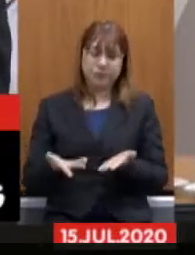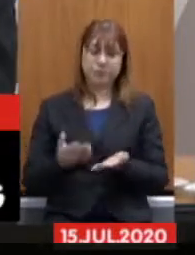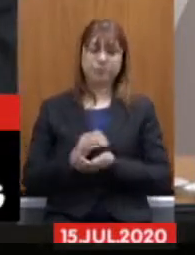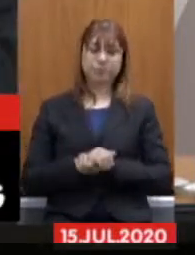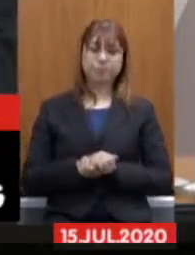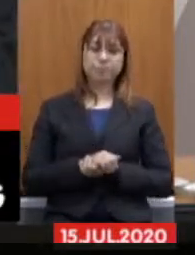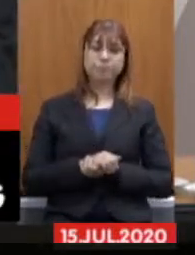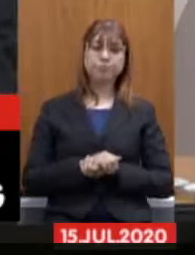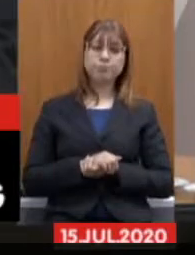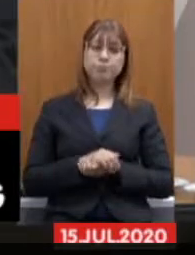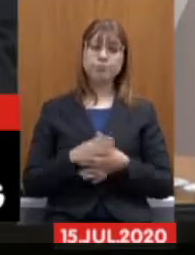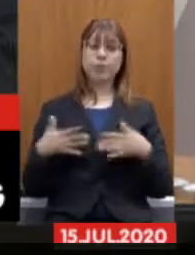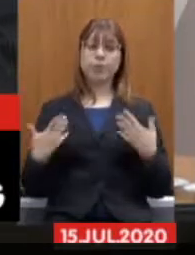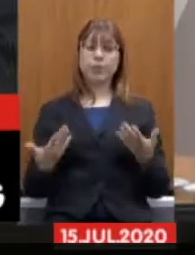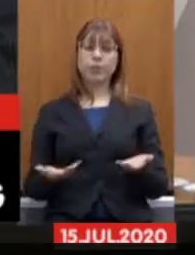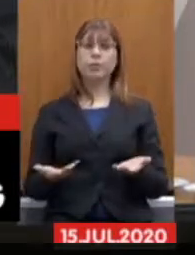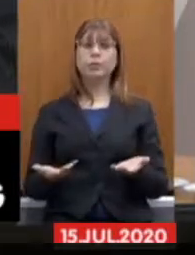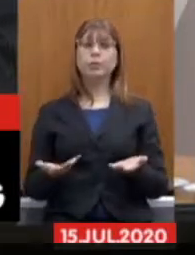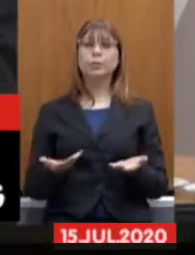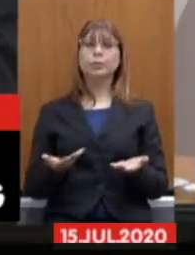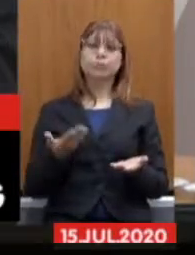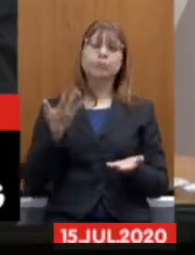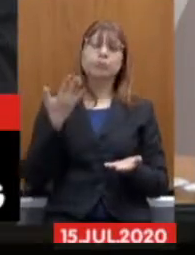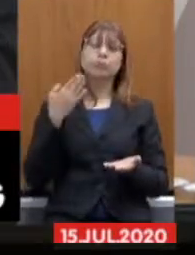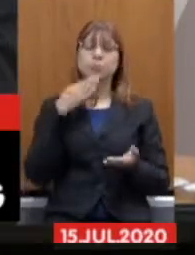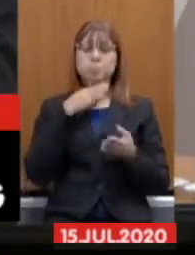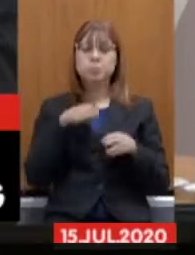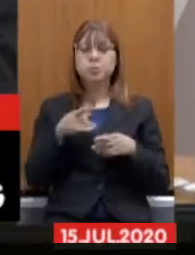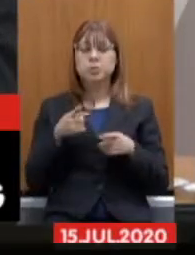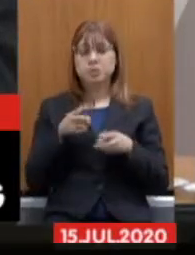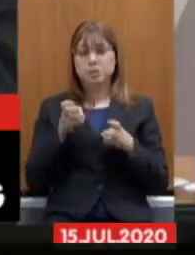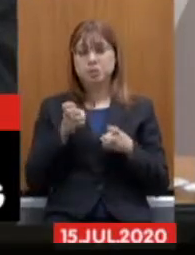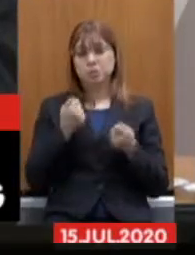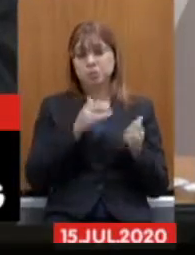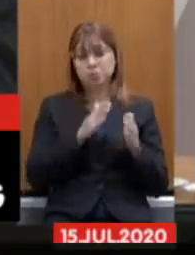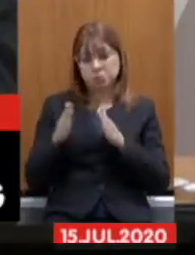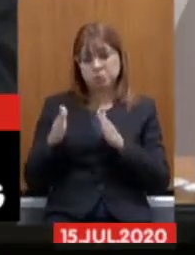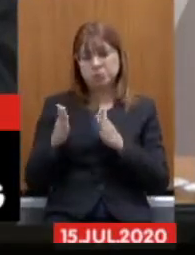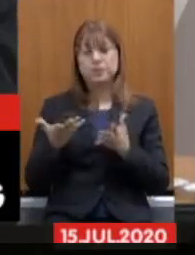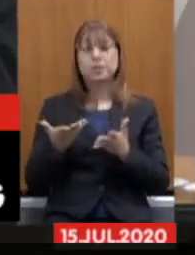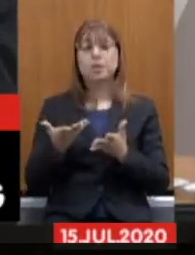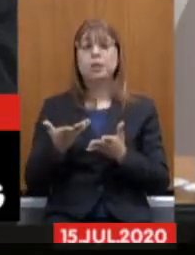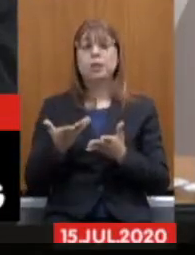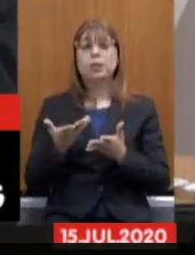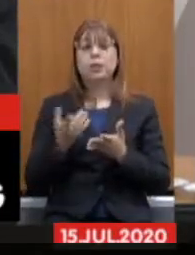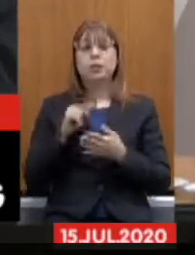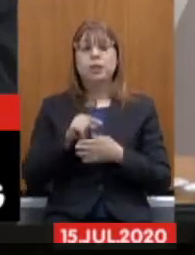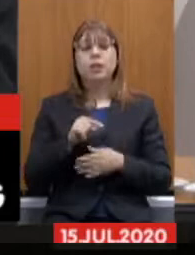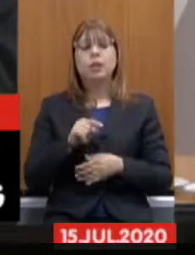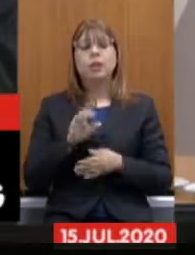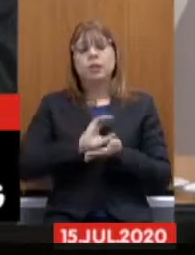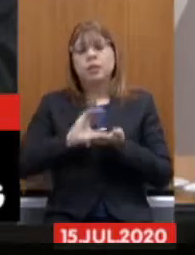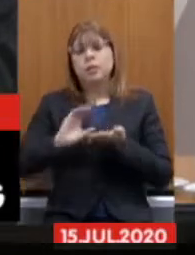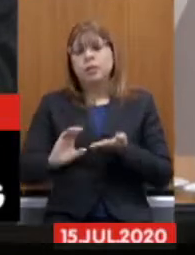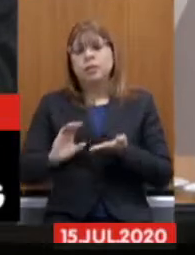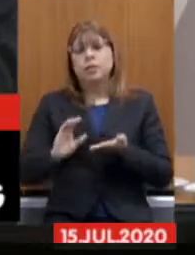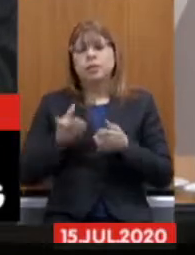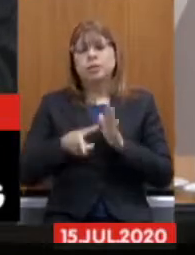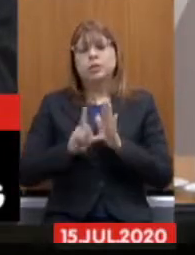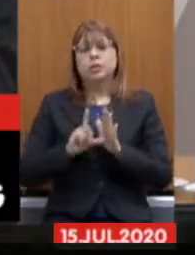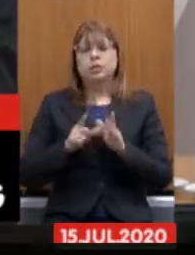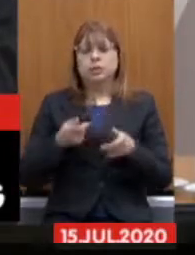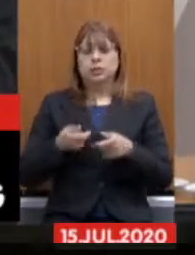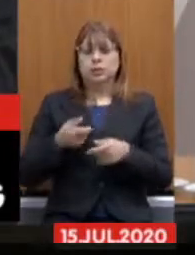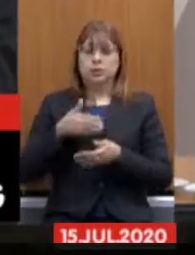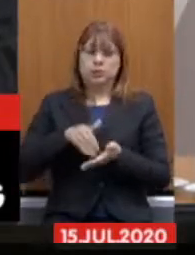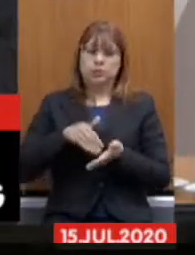então é a gente entende que ia ser o caminho a questão da receita então é uma coisa que a secretaria